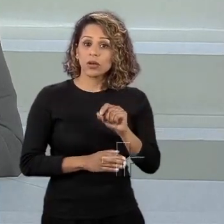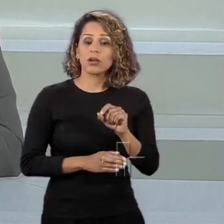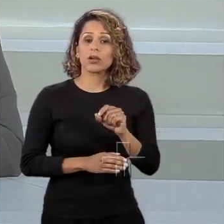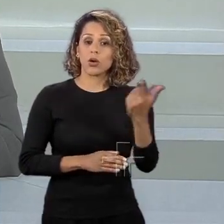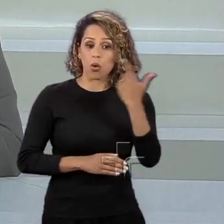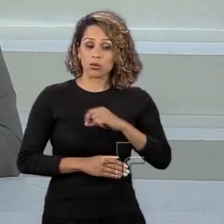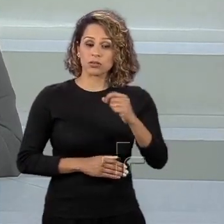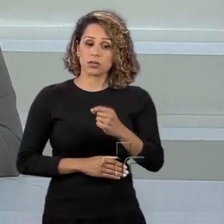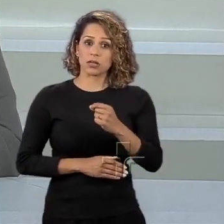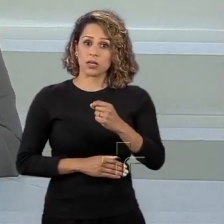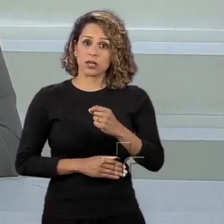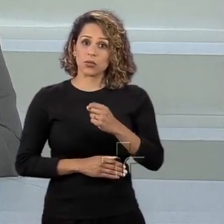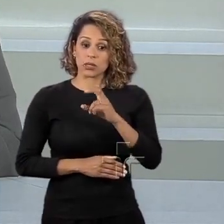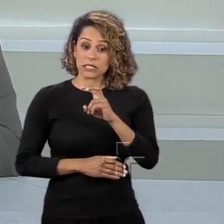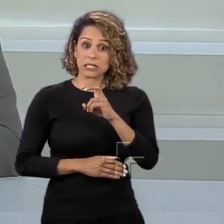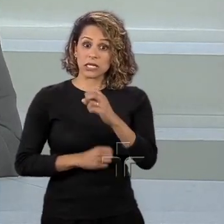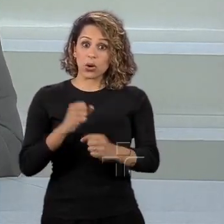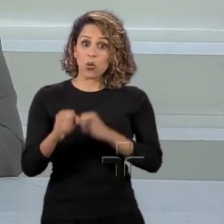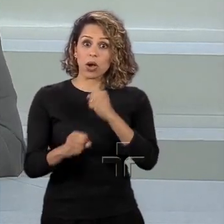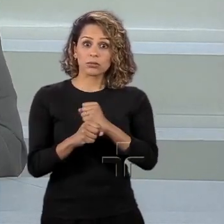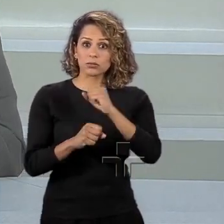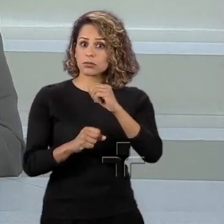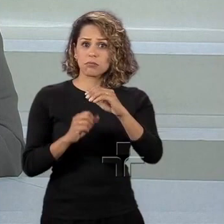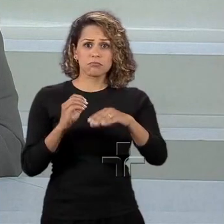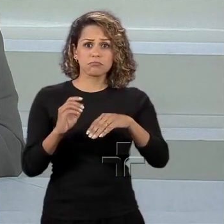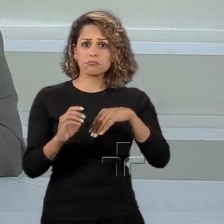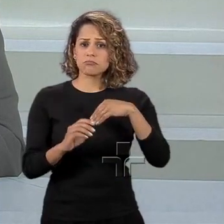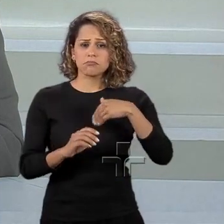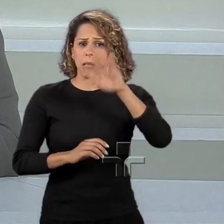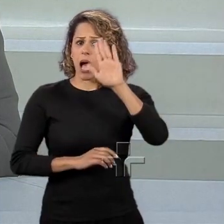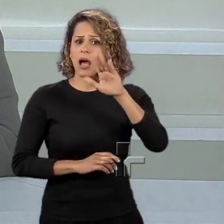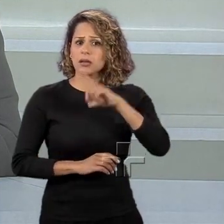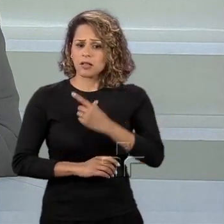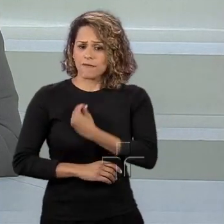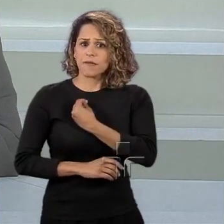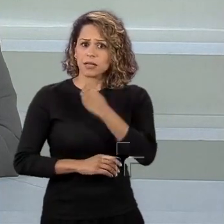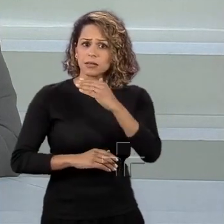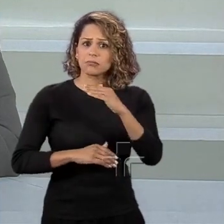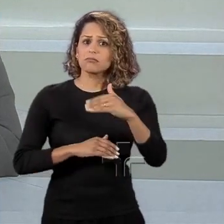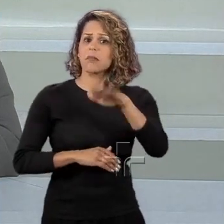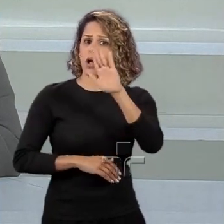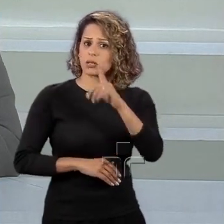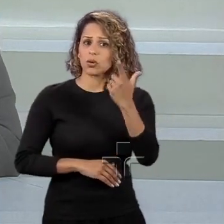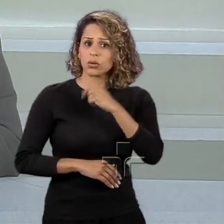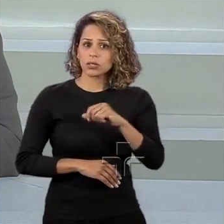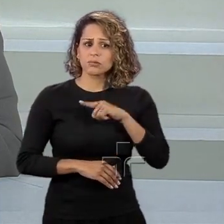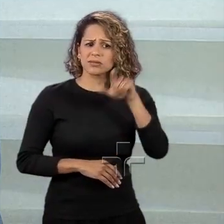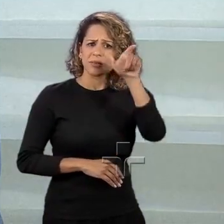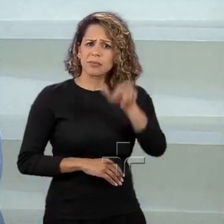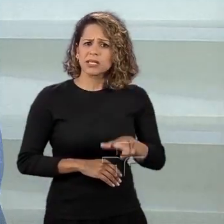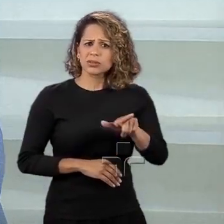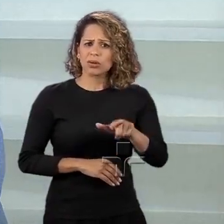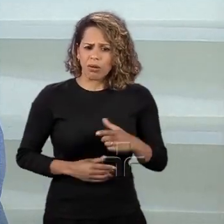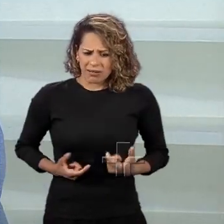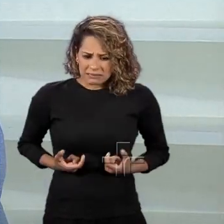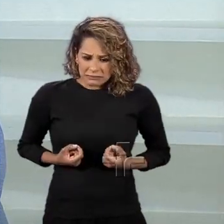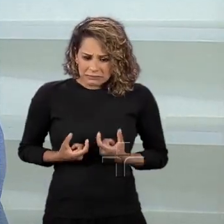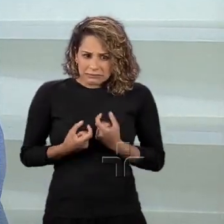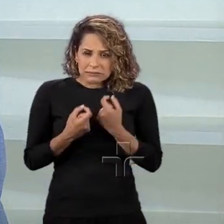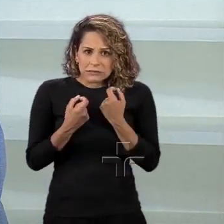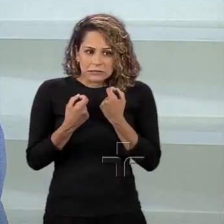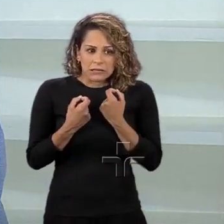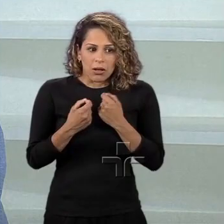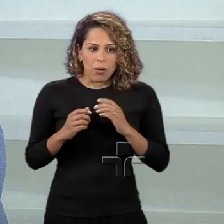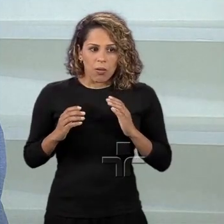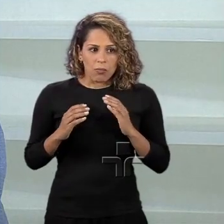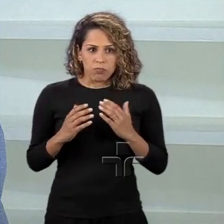foi selada para morrer? Eduardo João, você sabe, você é médico, você está com um câncer grave de pulmão e você tem acesso à